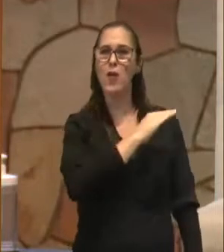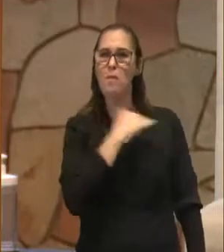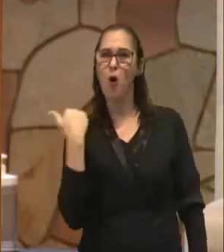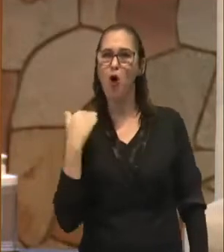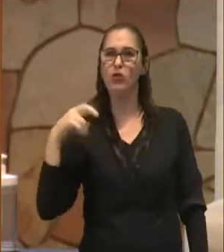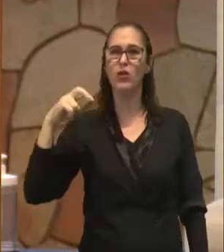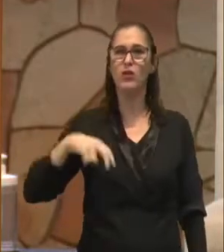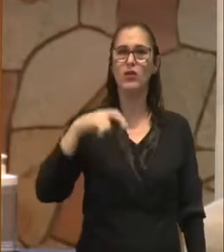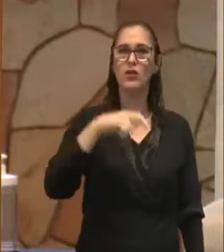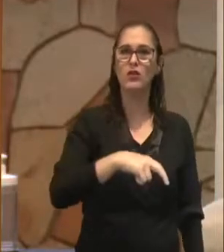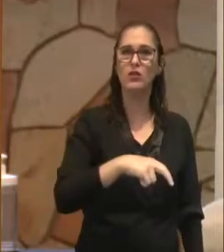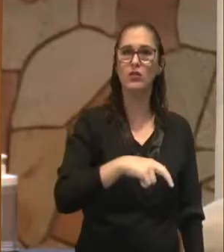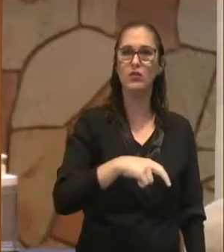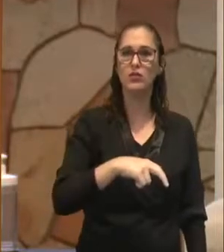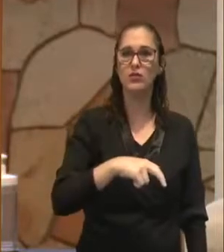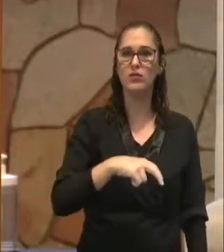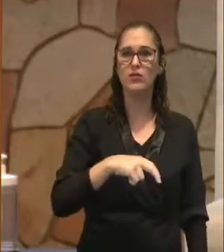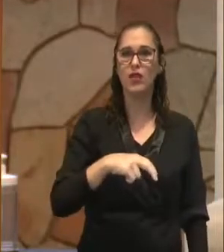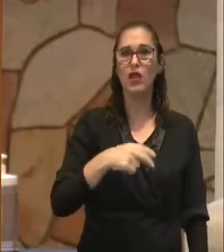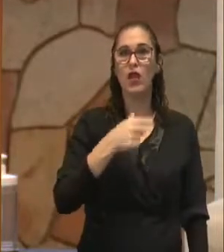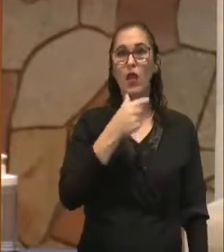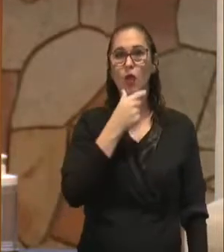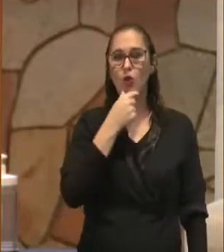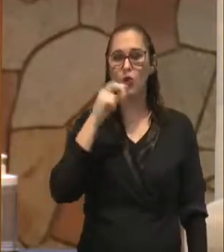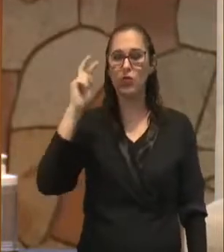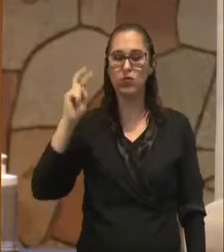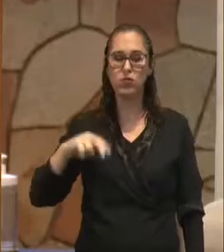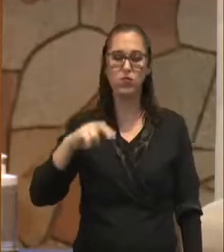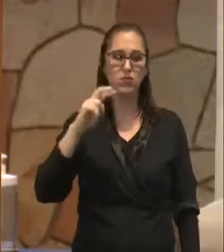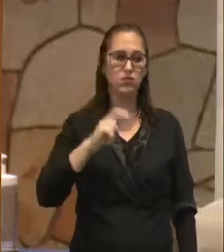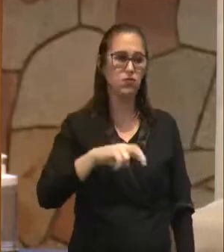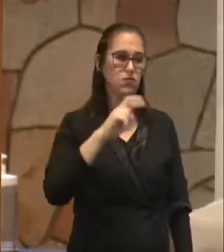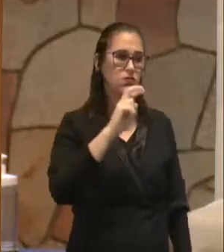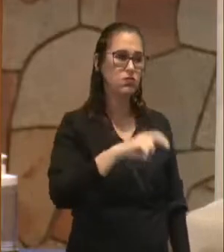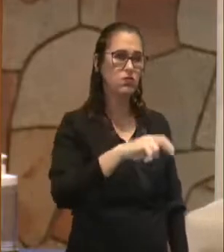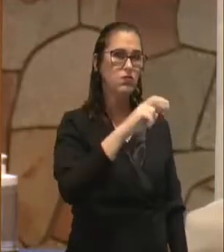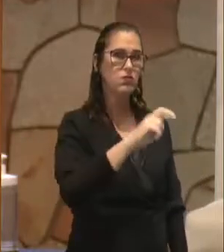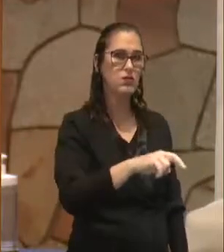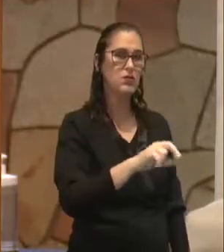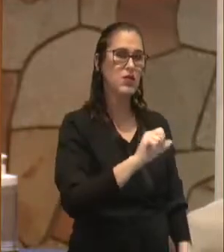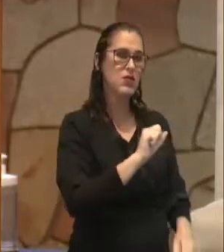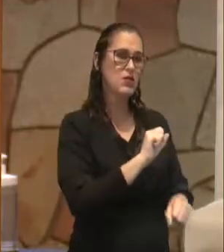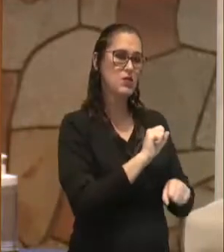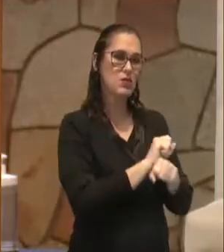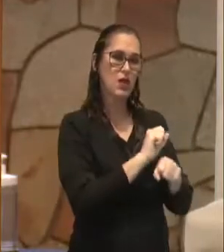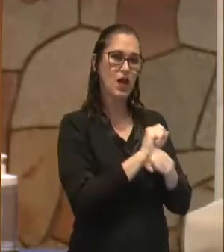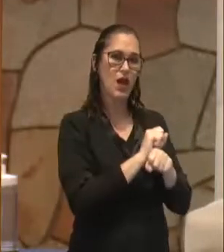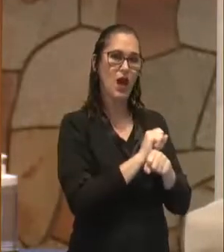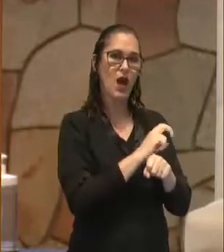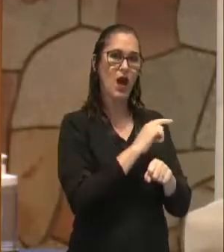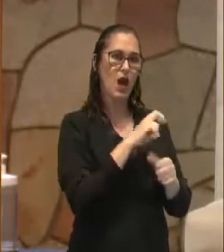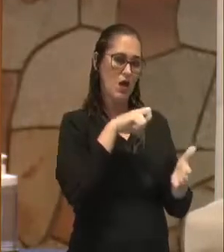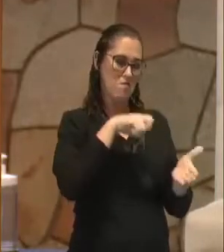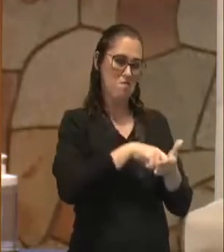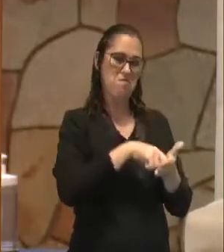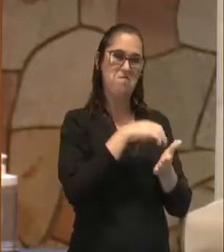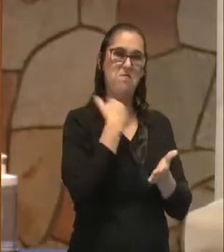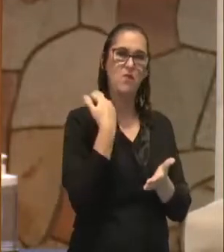andando. À medida que aquele homem caminhava para a sua cela, para aguardar a sentença de